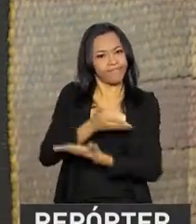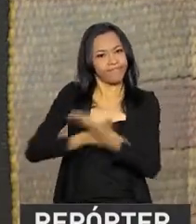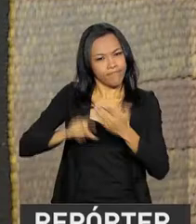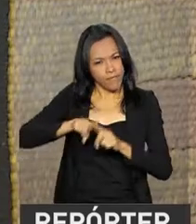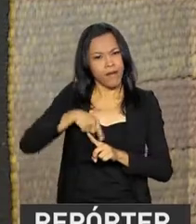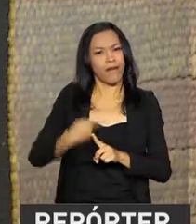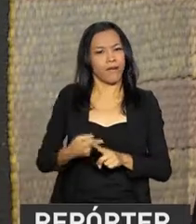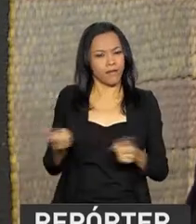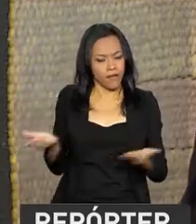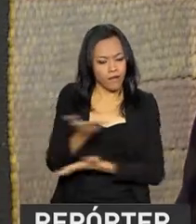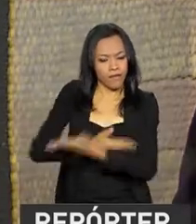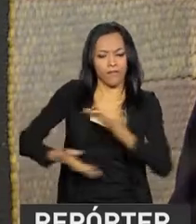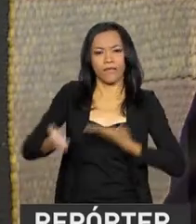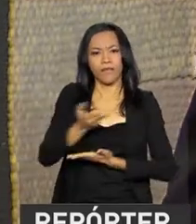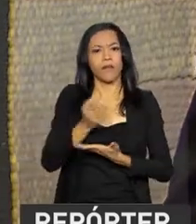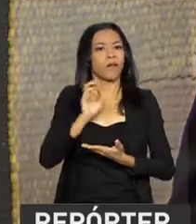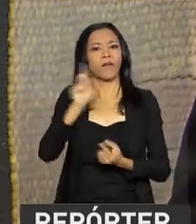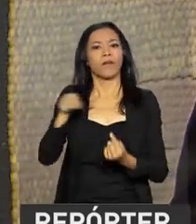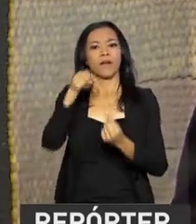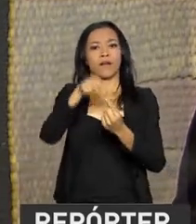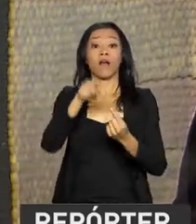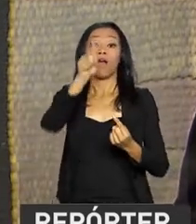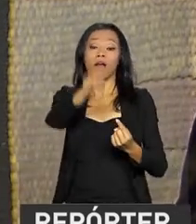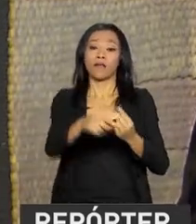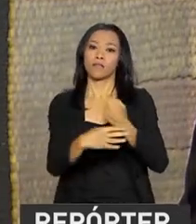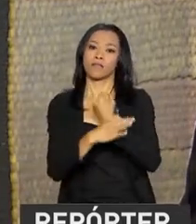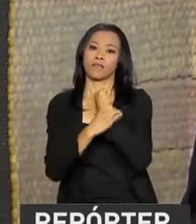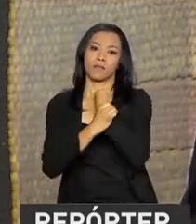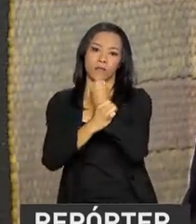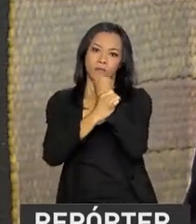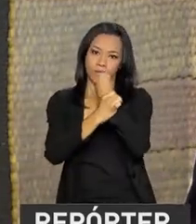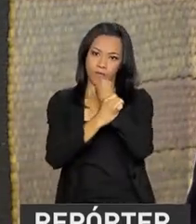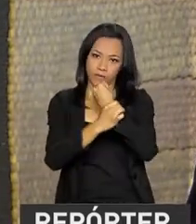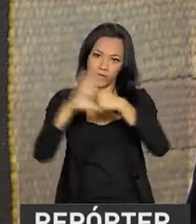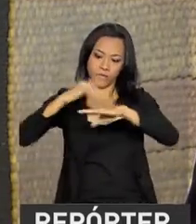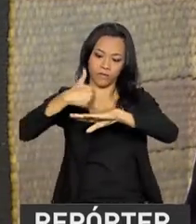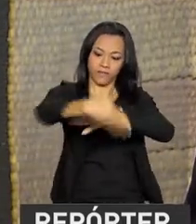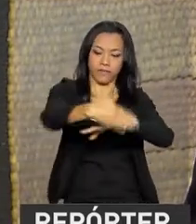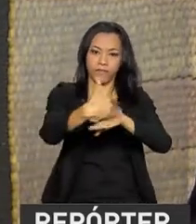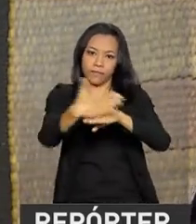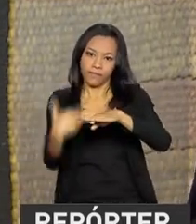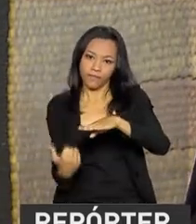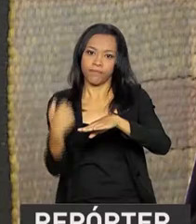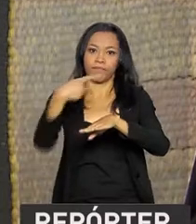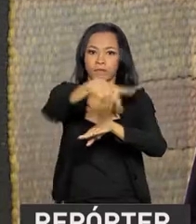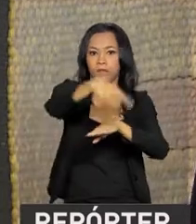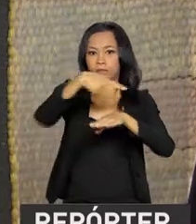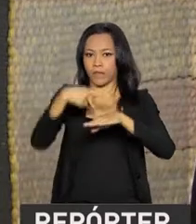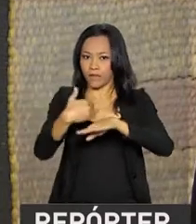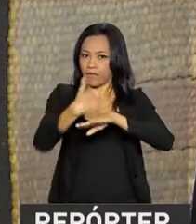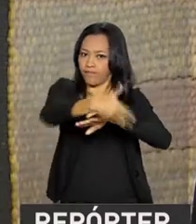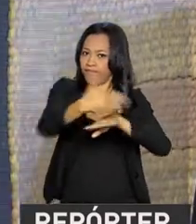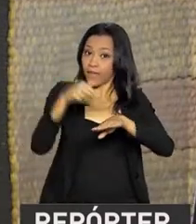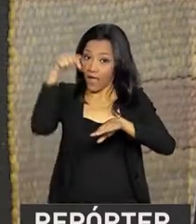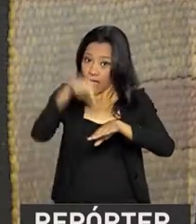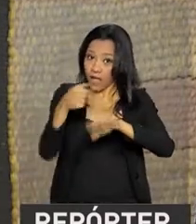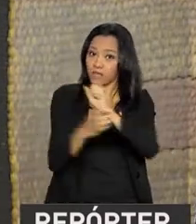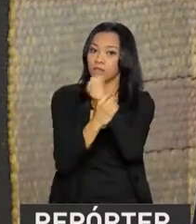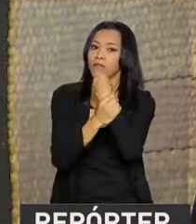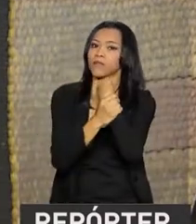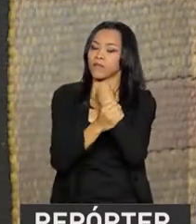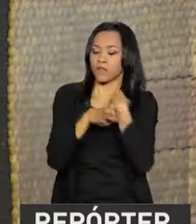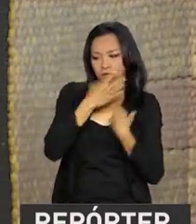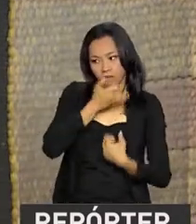coordenada pela segurança nas nossas fronteiras. E a segurança nas nossas fronteiras,